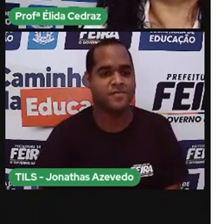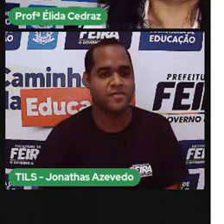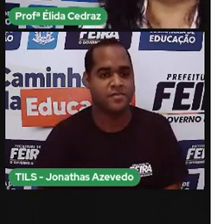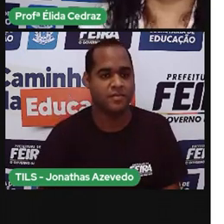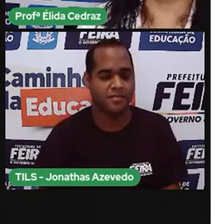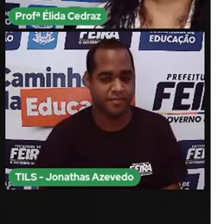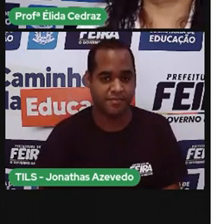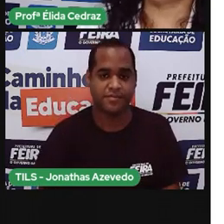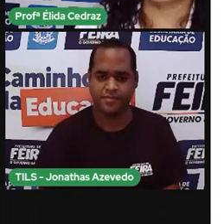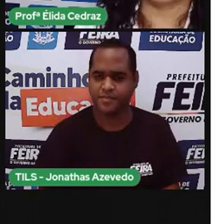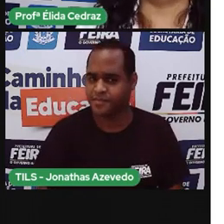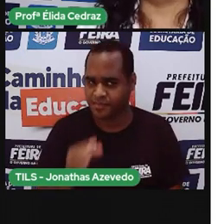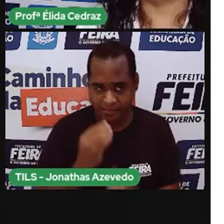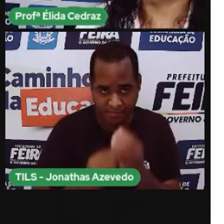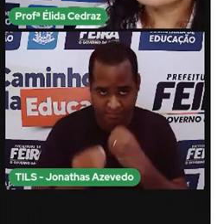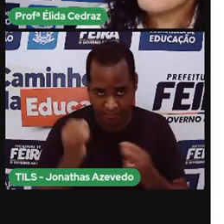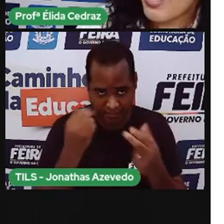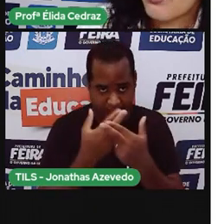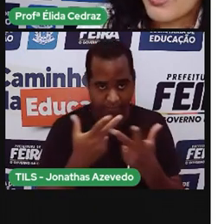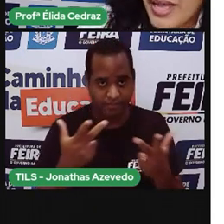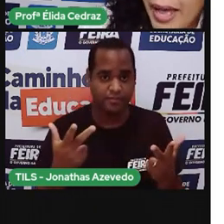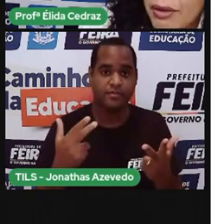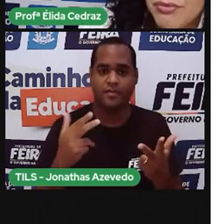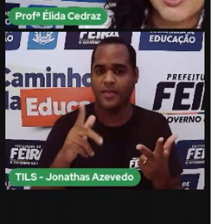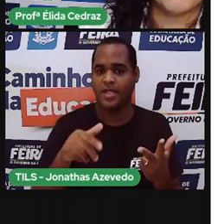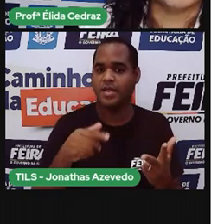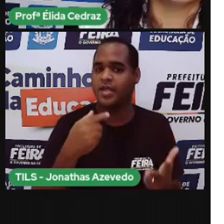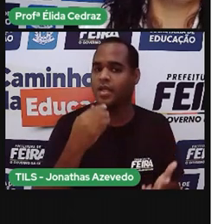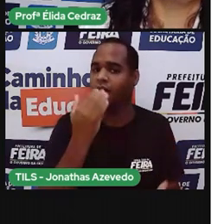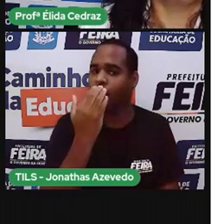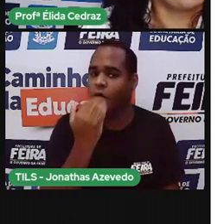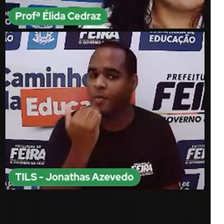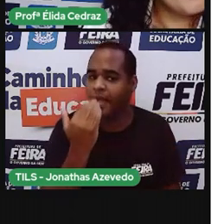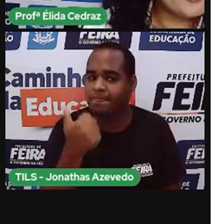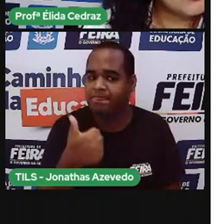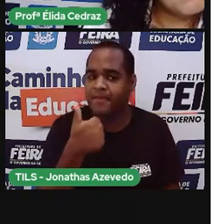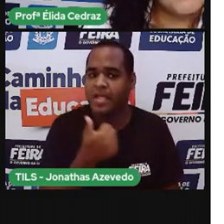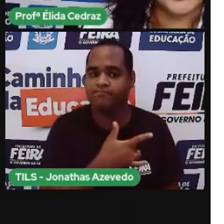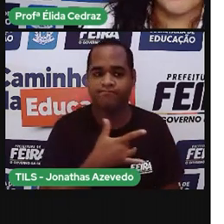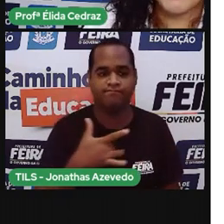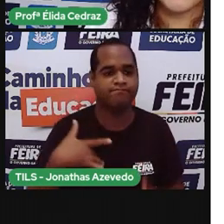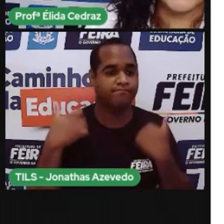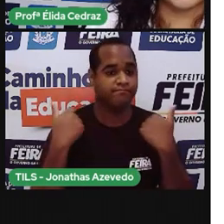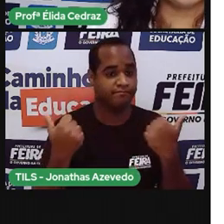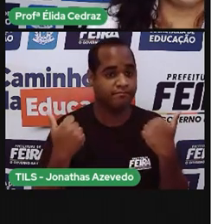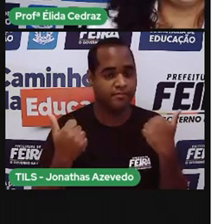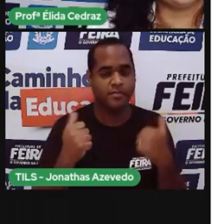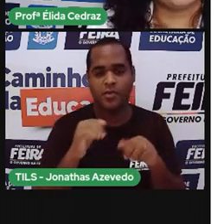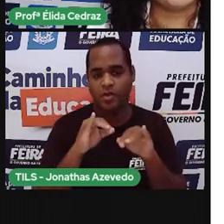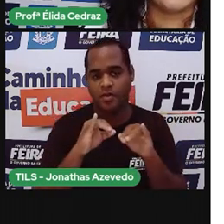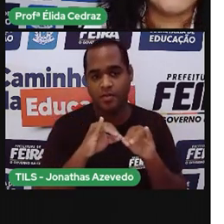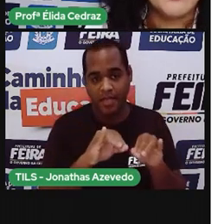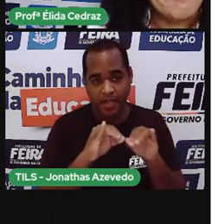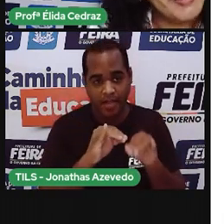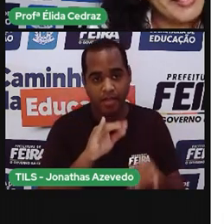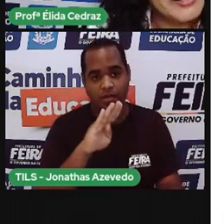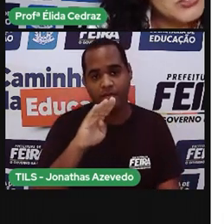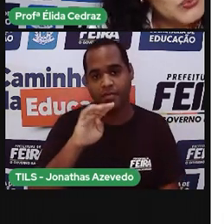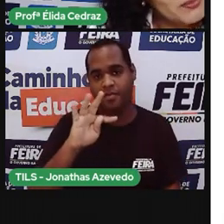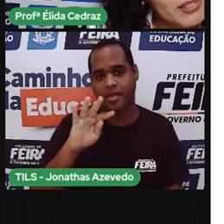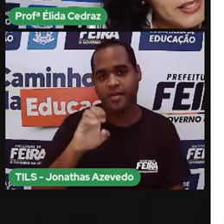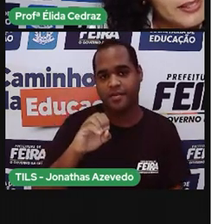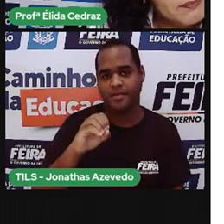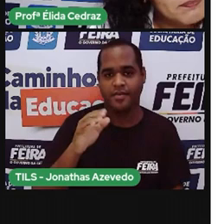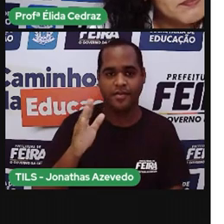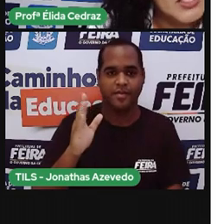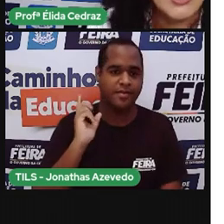E sobre a alimentação saudável, Beto foi ao mercado e encontrou Tamara,